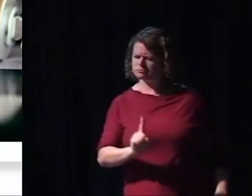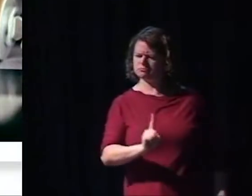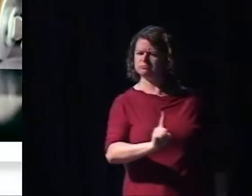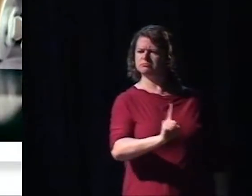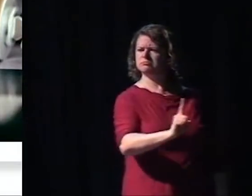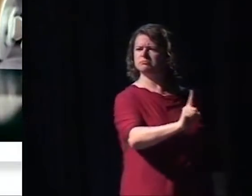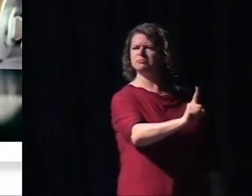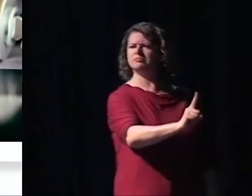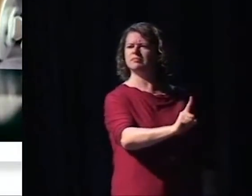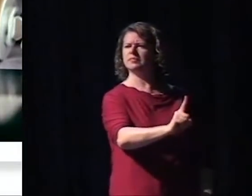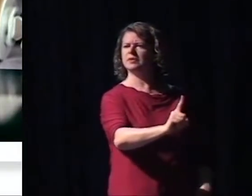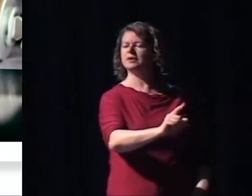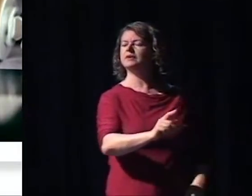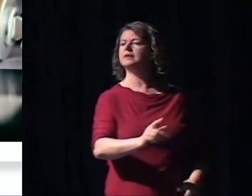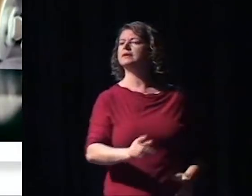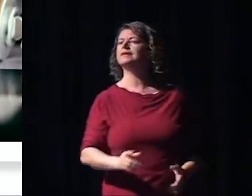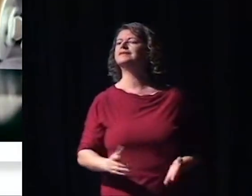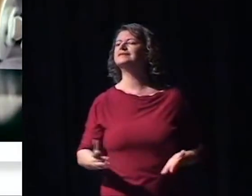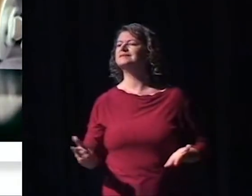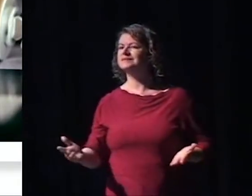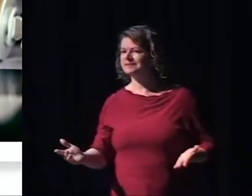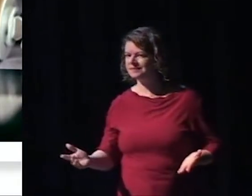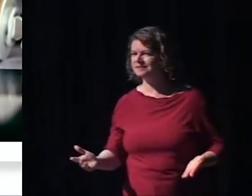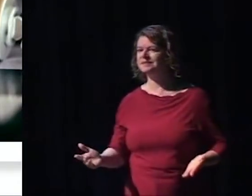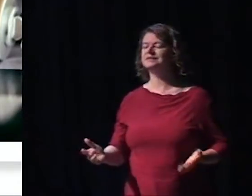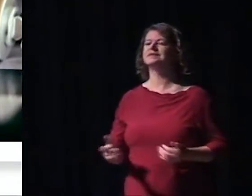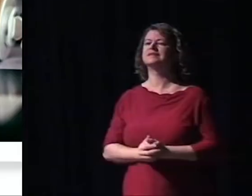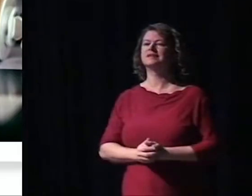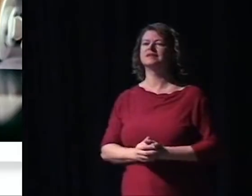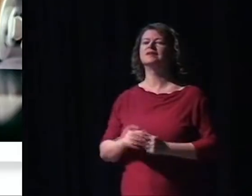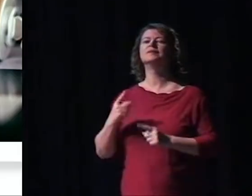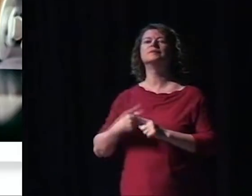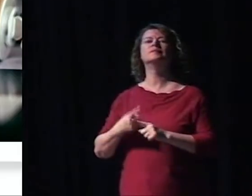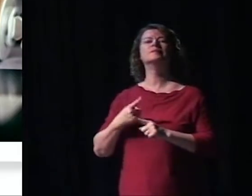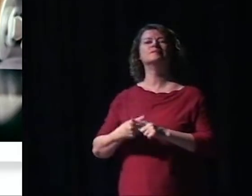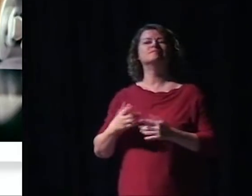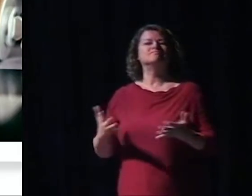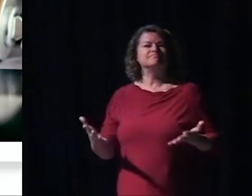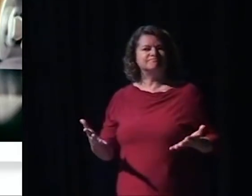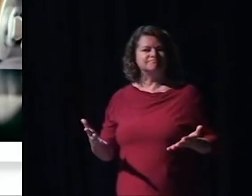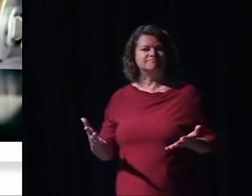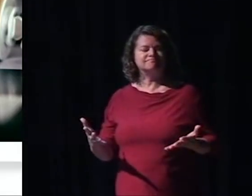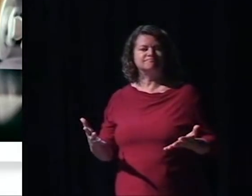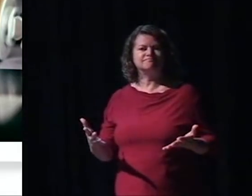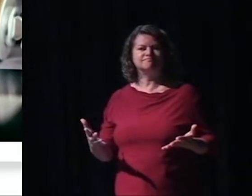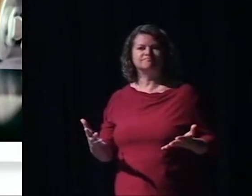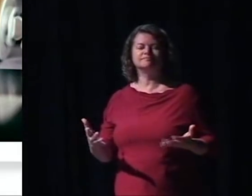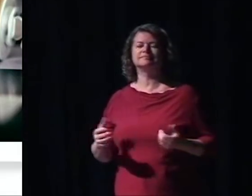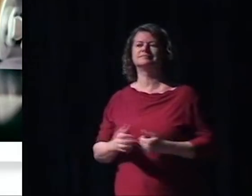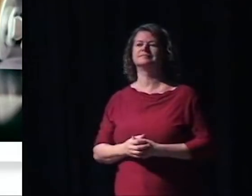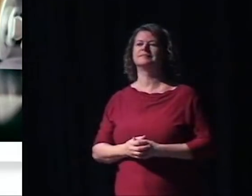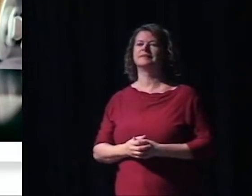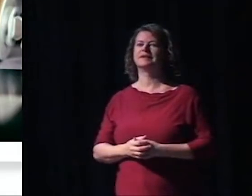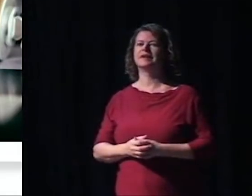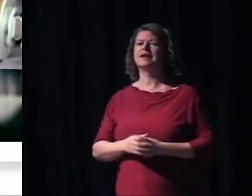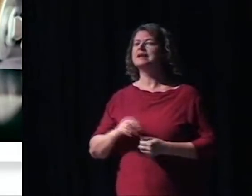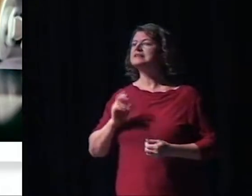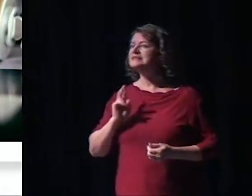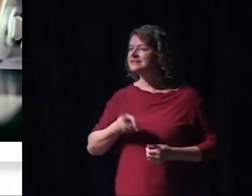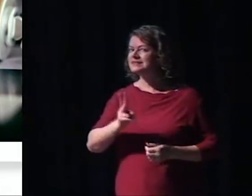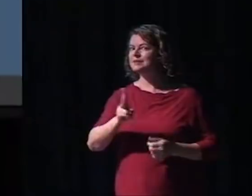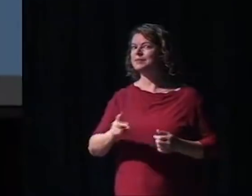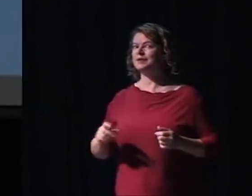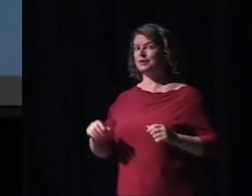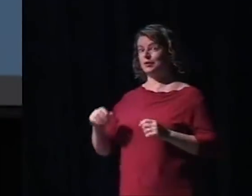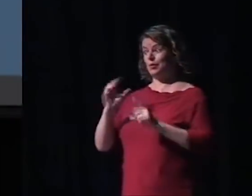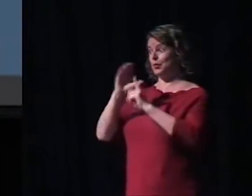dissimulado. Por quê? Porque ele é prisioneiro em culto, mas ele quer dar uma de santarrão no meio de todo